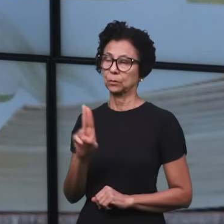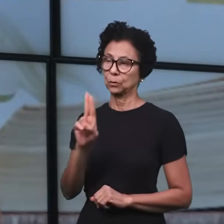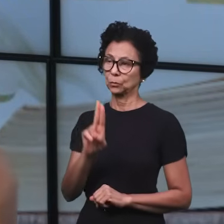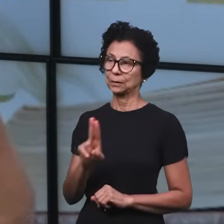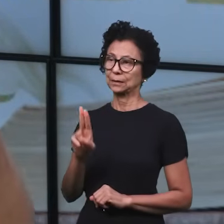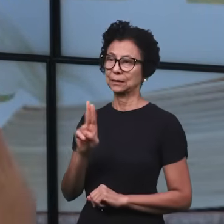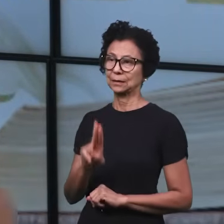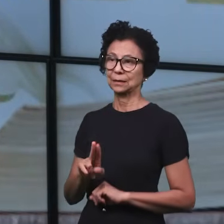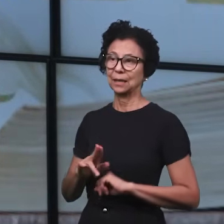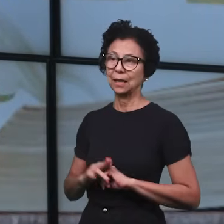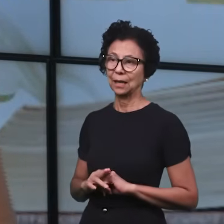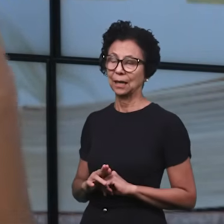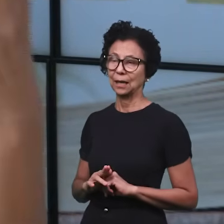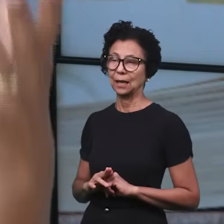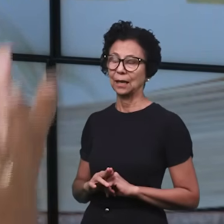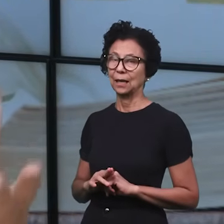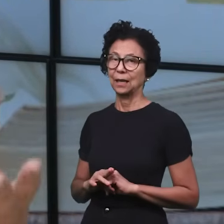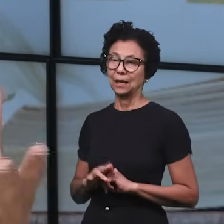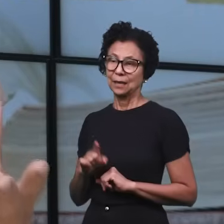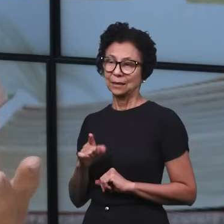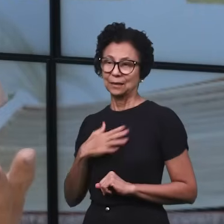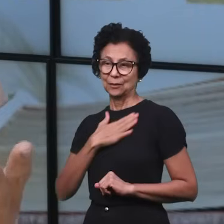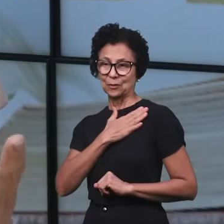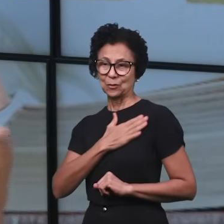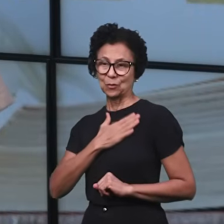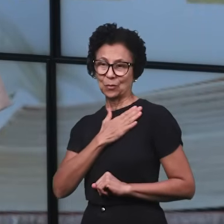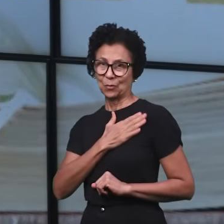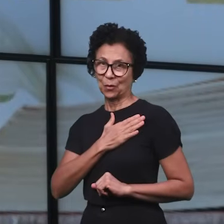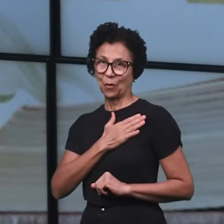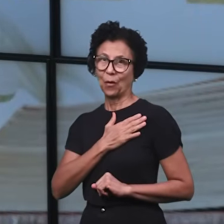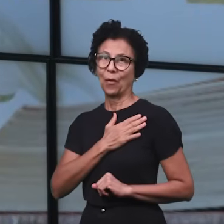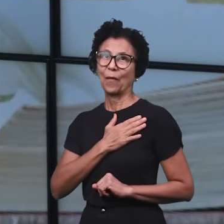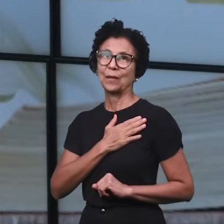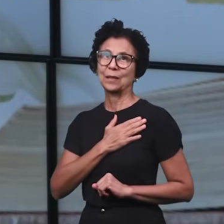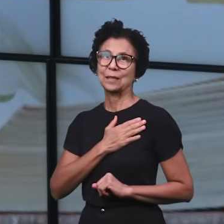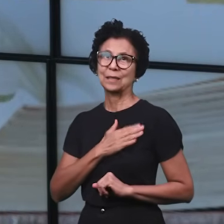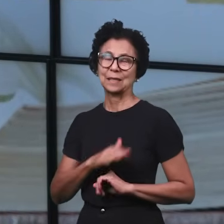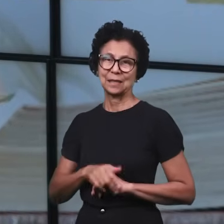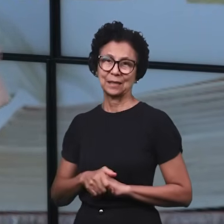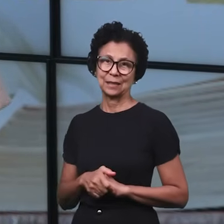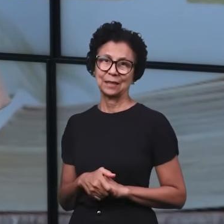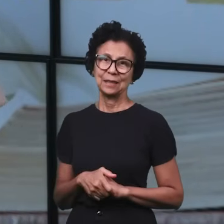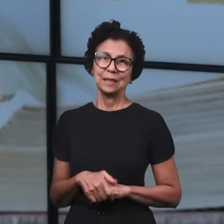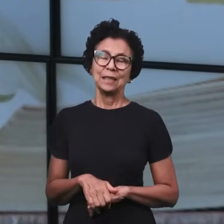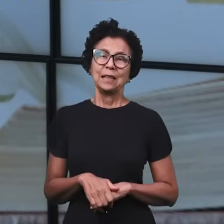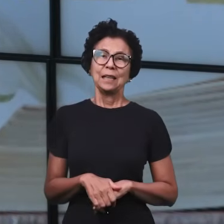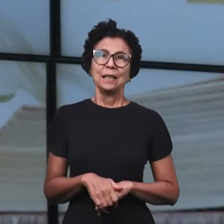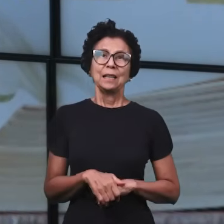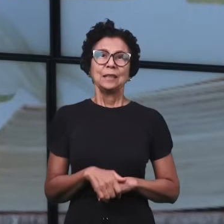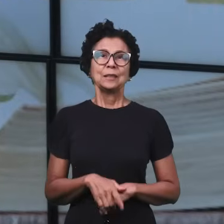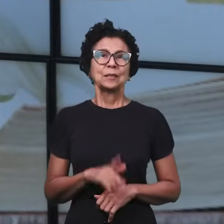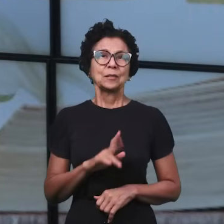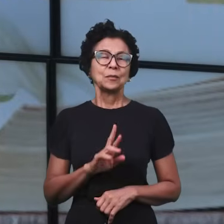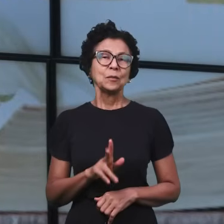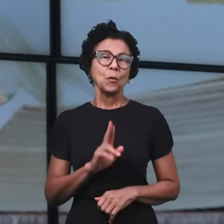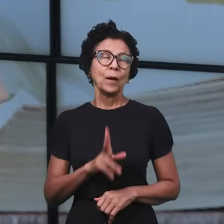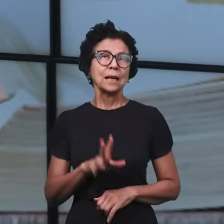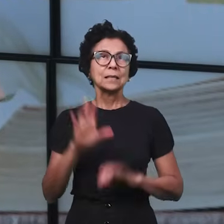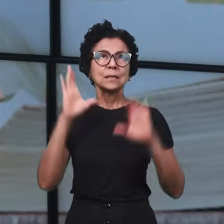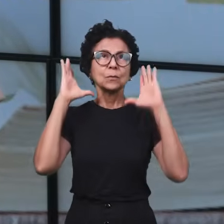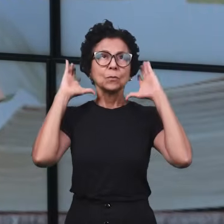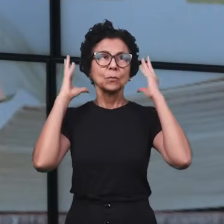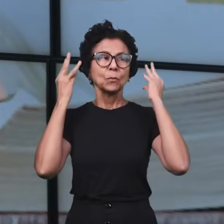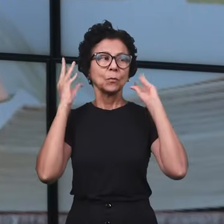delas, aquilo que chama atenção nelas, não seja o penteado do cabelo. E se